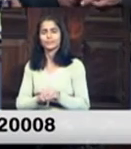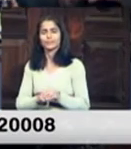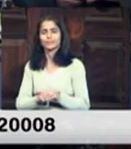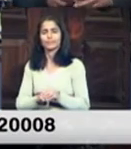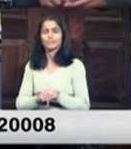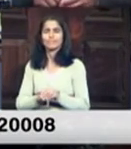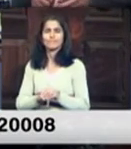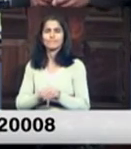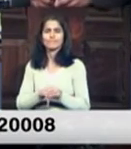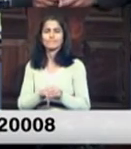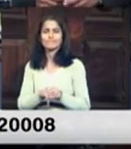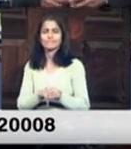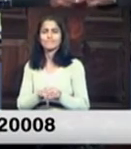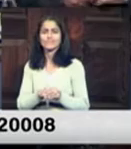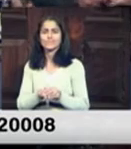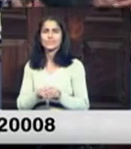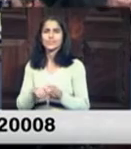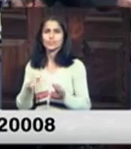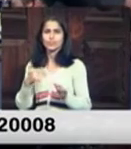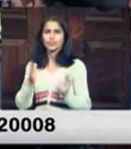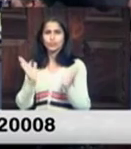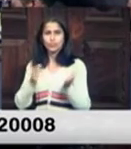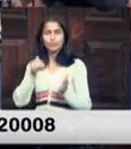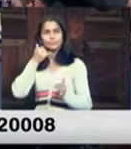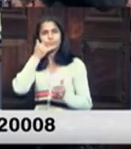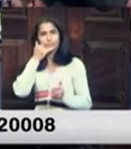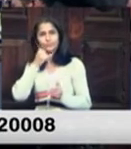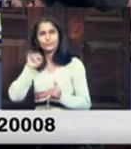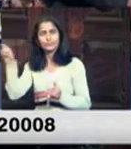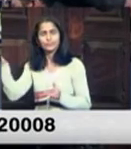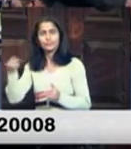já liguei inclusive para o governador, já expus,